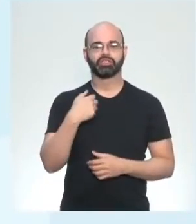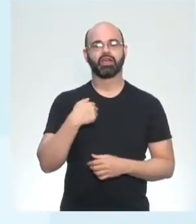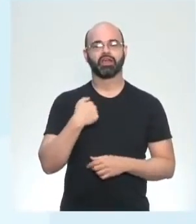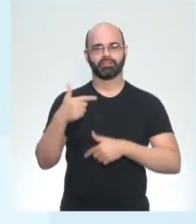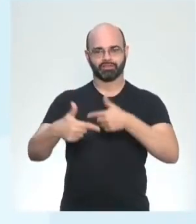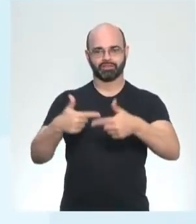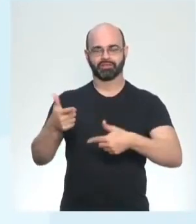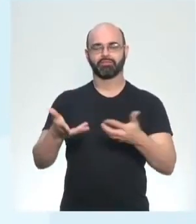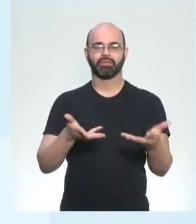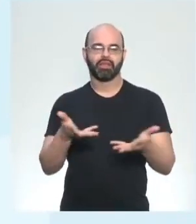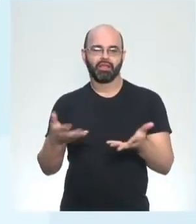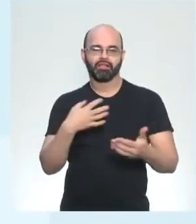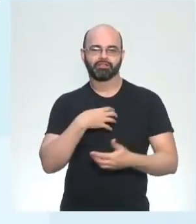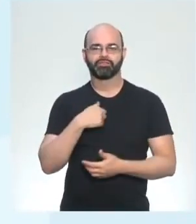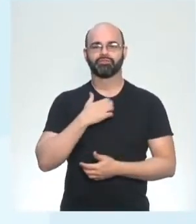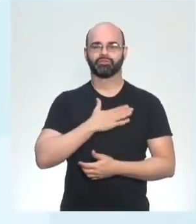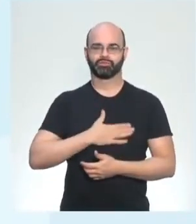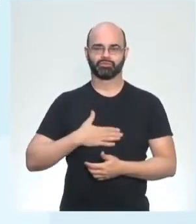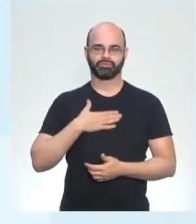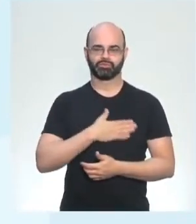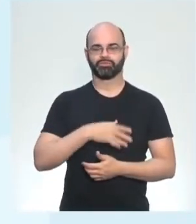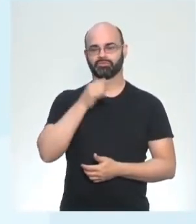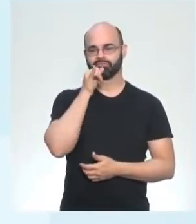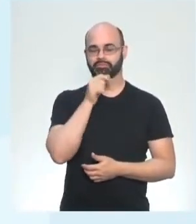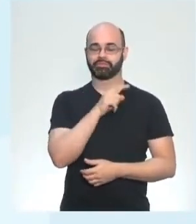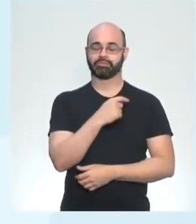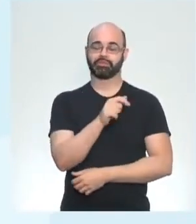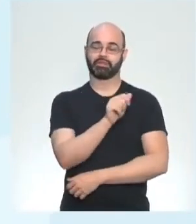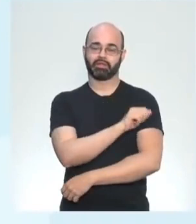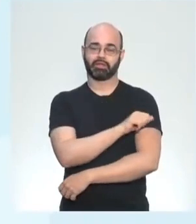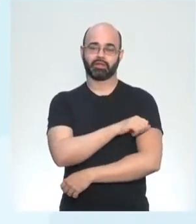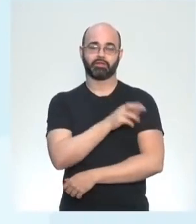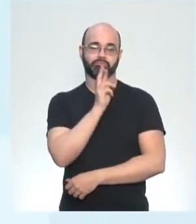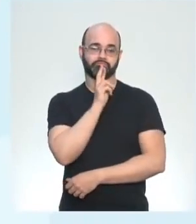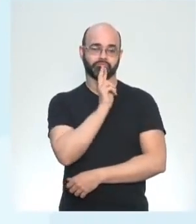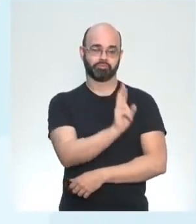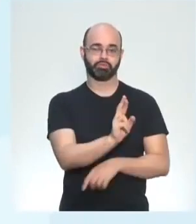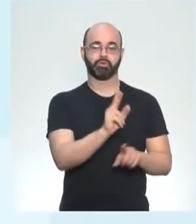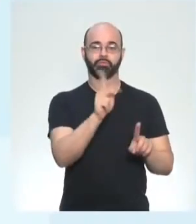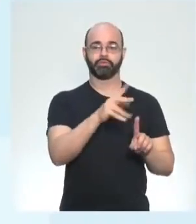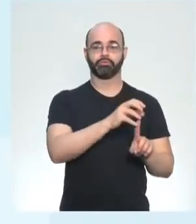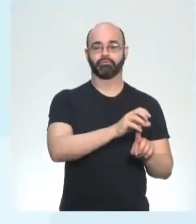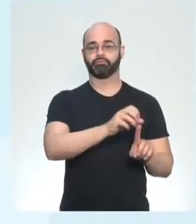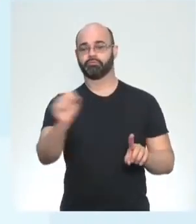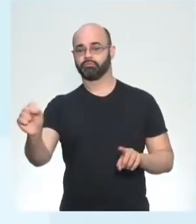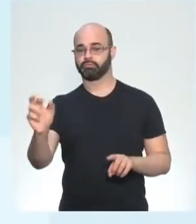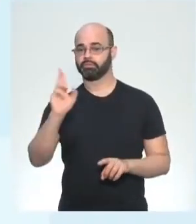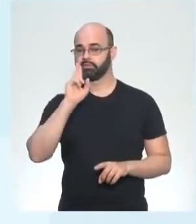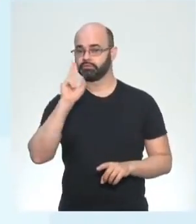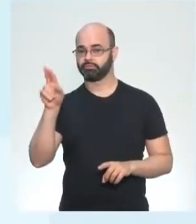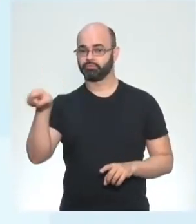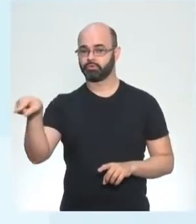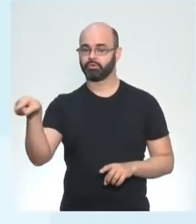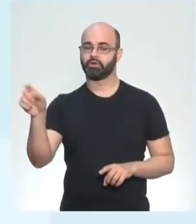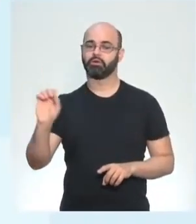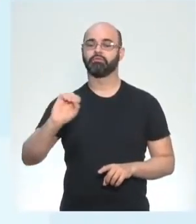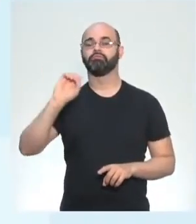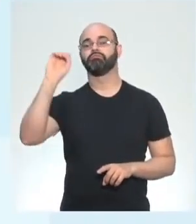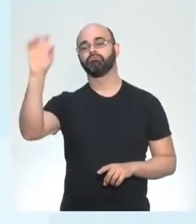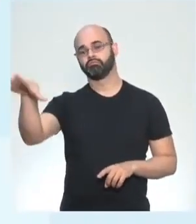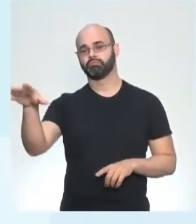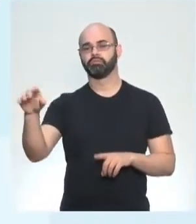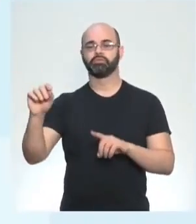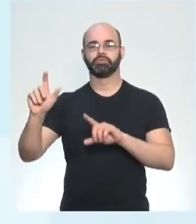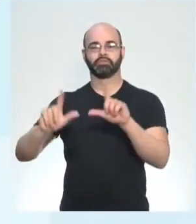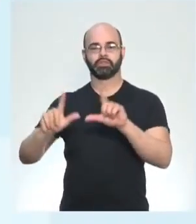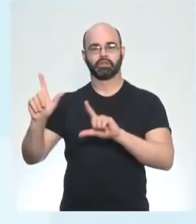aluno responde no chat da sua turma e os professores colocam no outro chat para que vocês possam